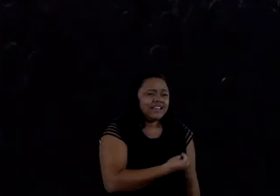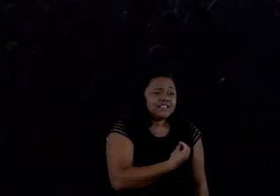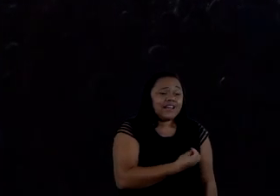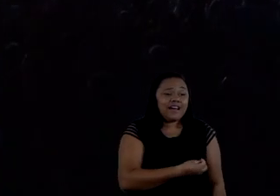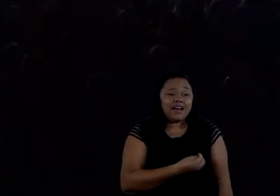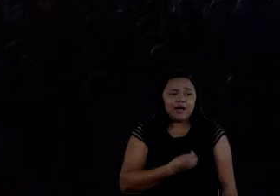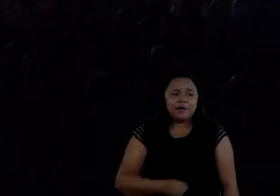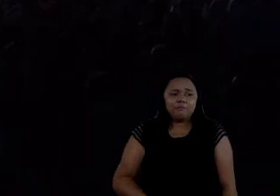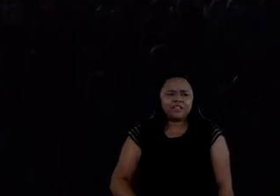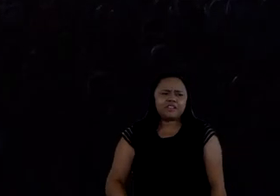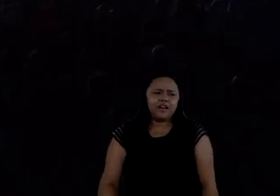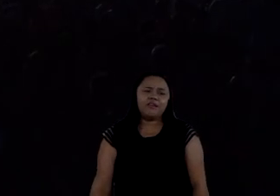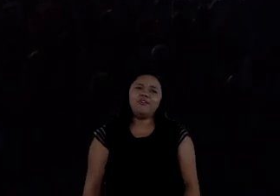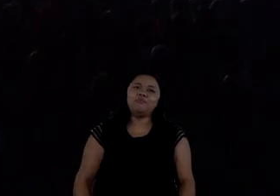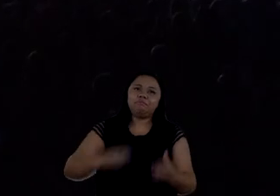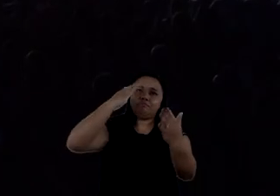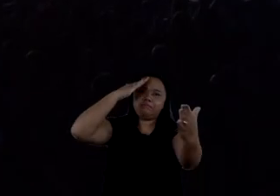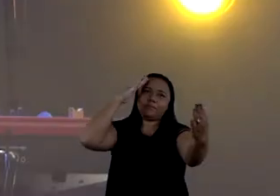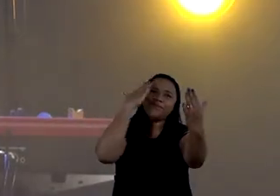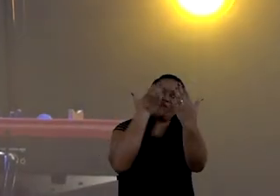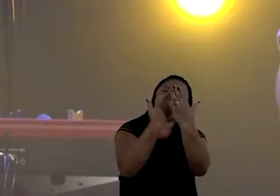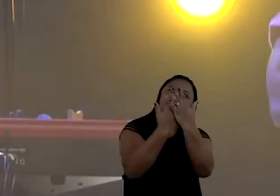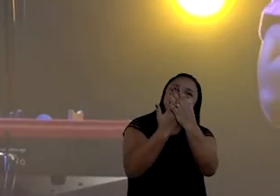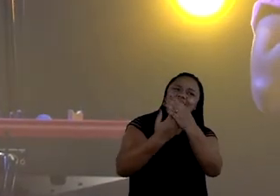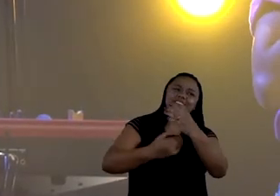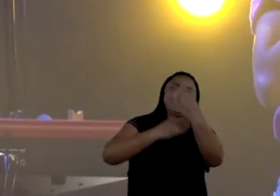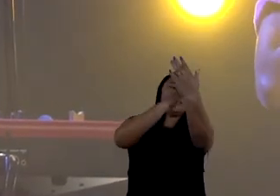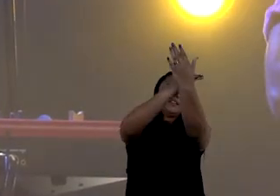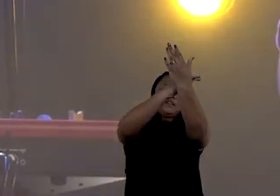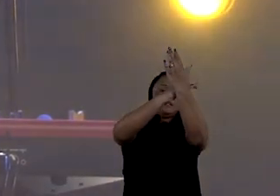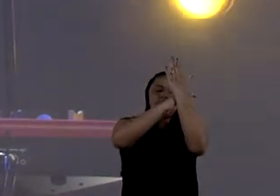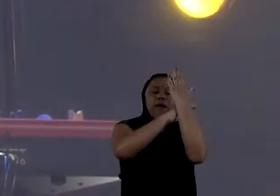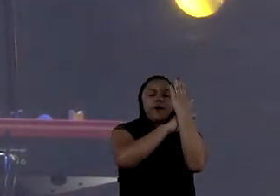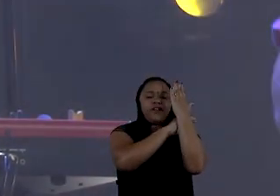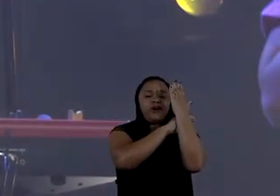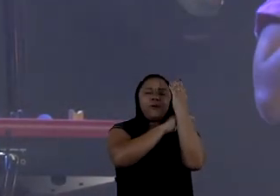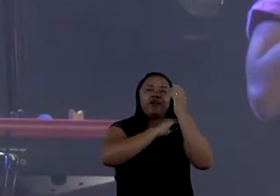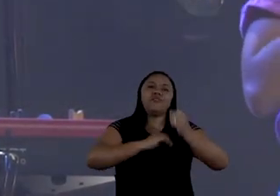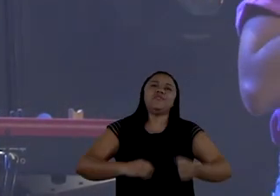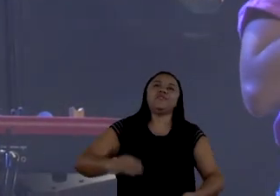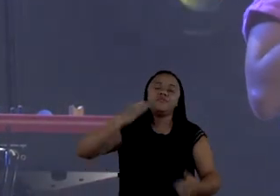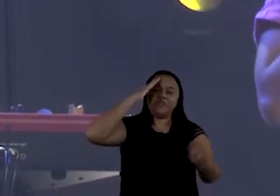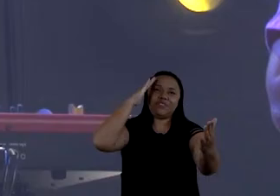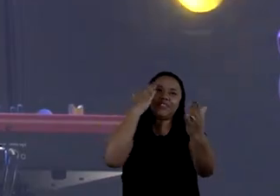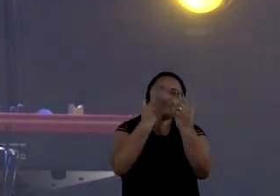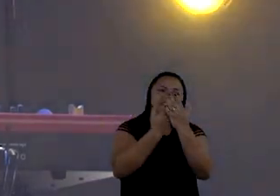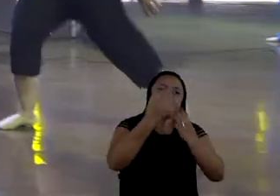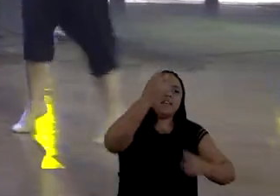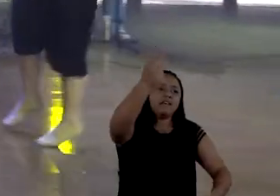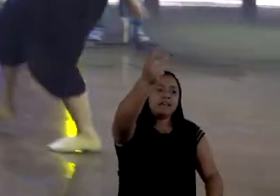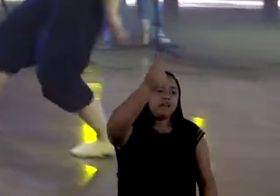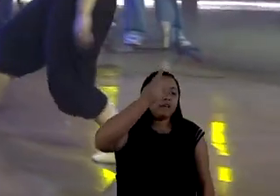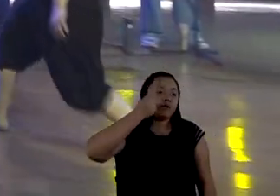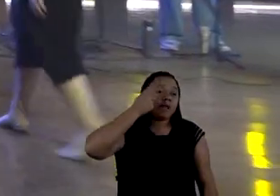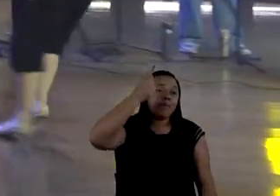Diga, diga, eu creio. Creio que estás movendo, creio que